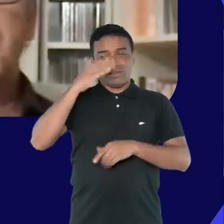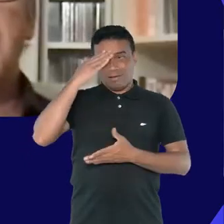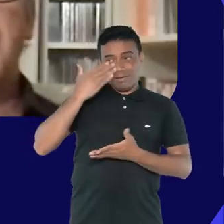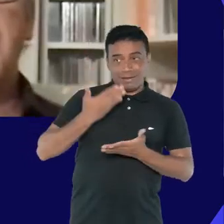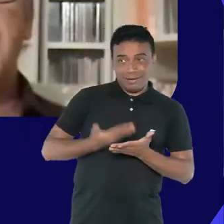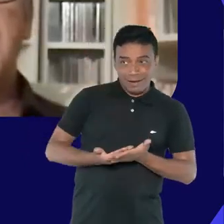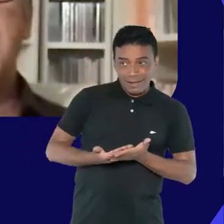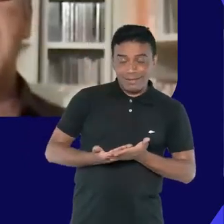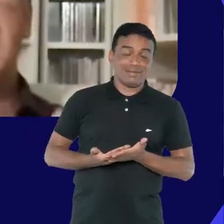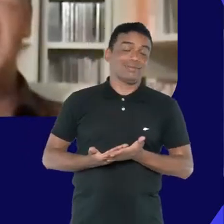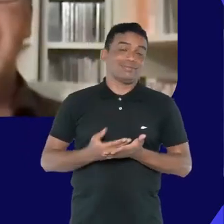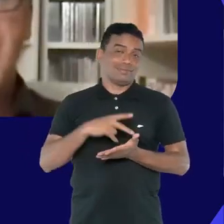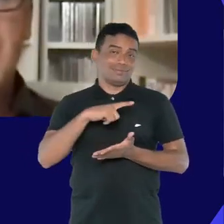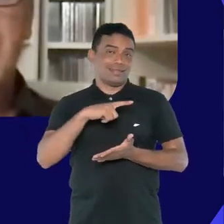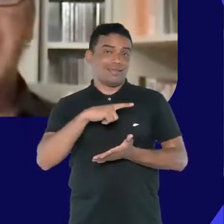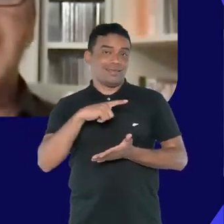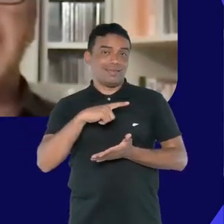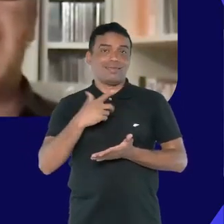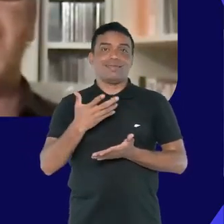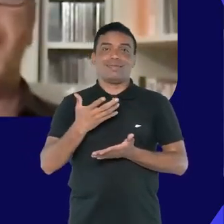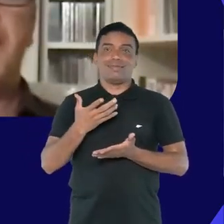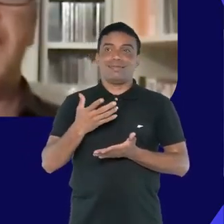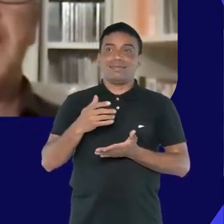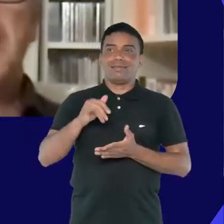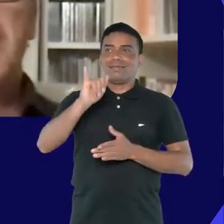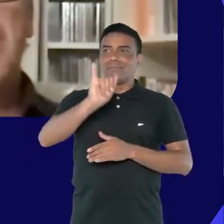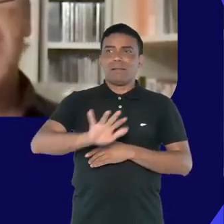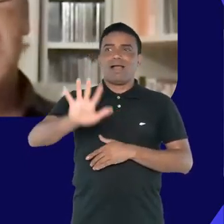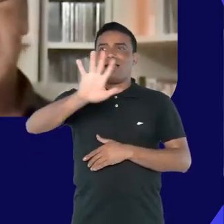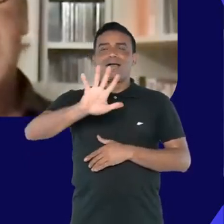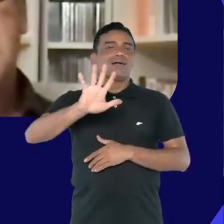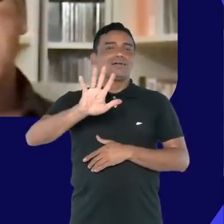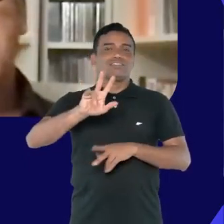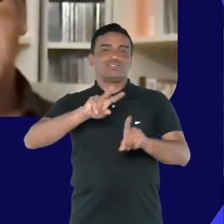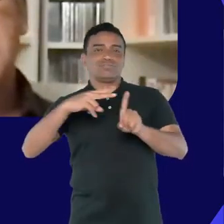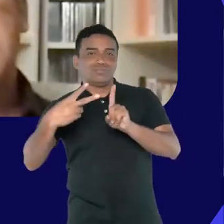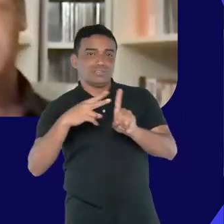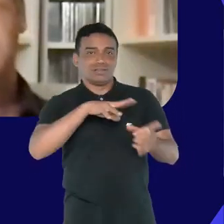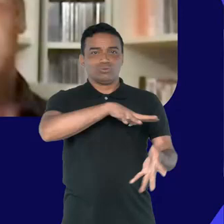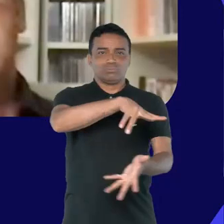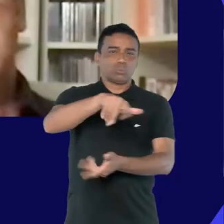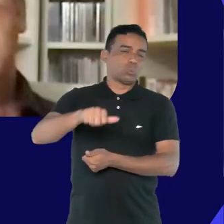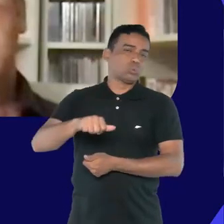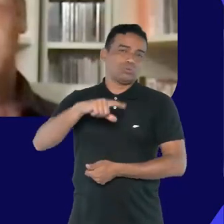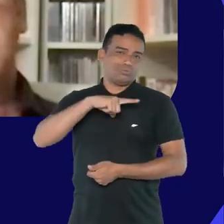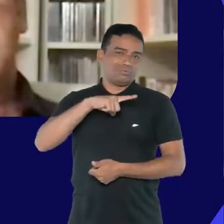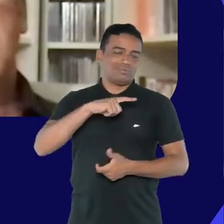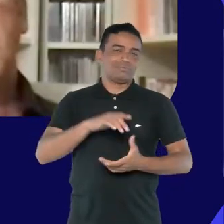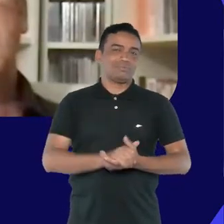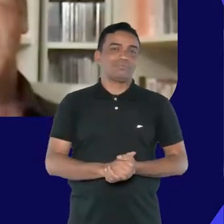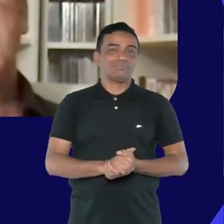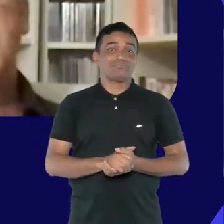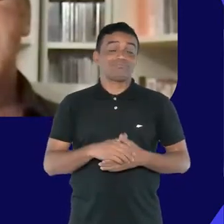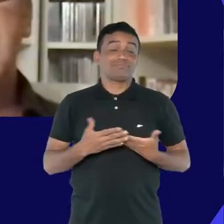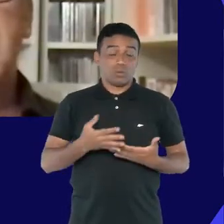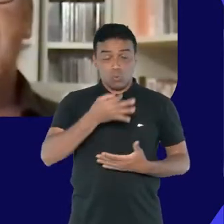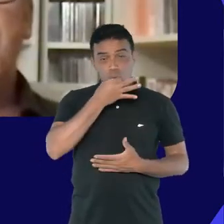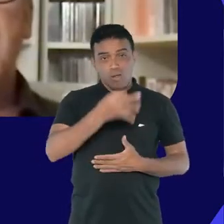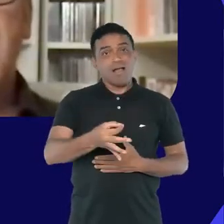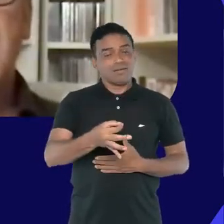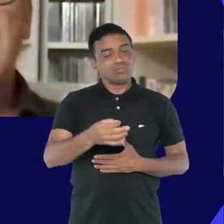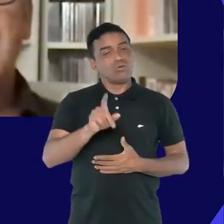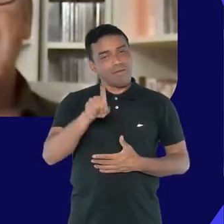tinha, das estéticas em que se acreditava. E nessa medida, eu acho que é